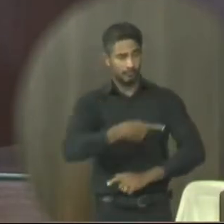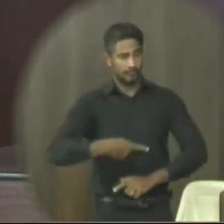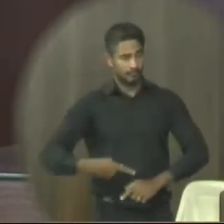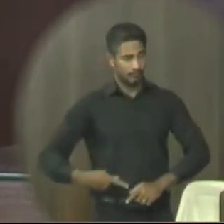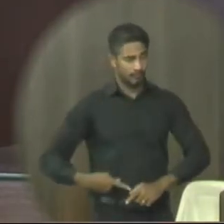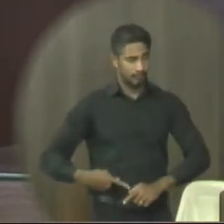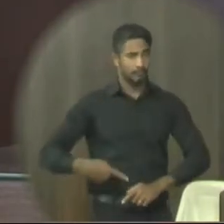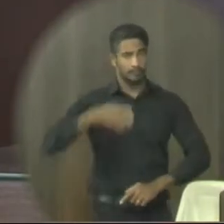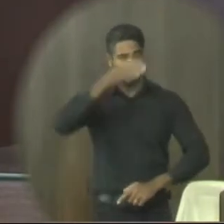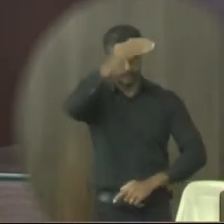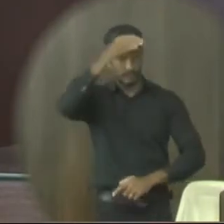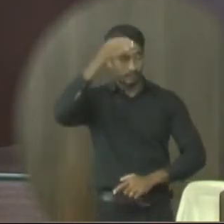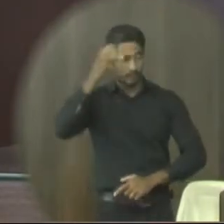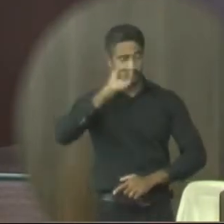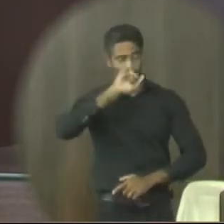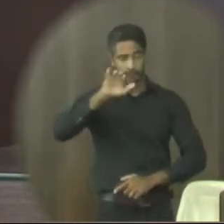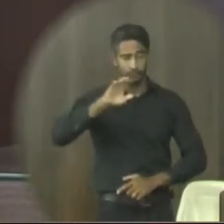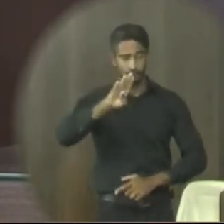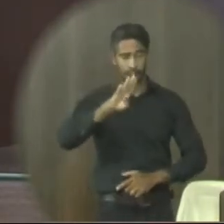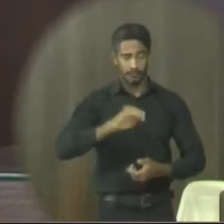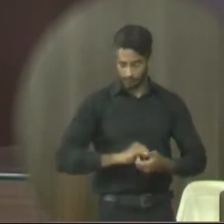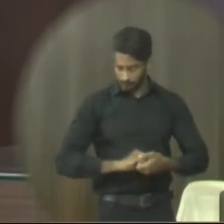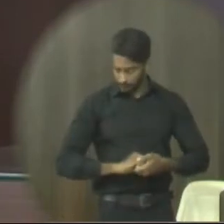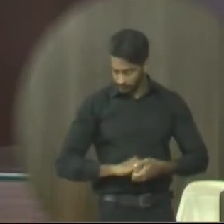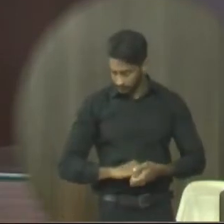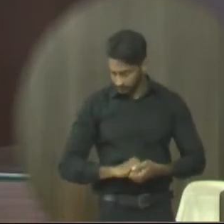Vereadores, Janaúba, Minas Gerais.